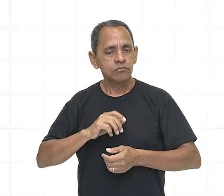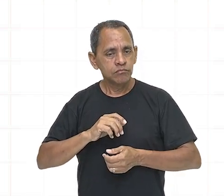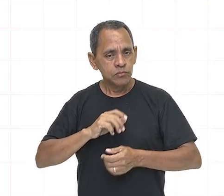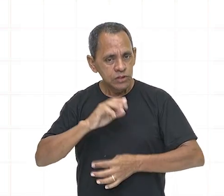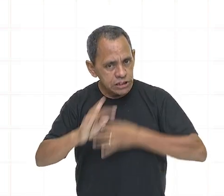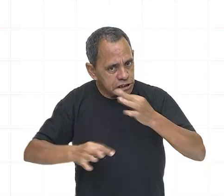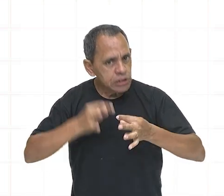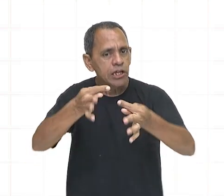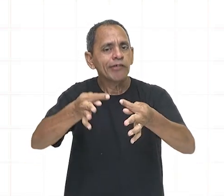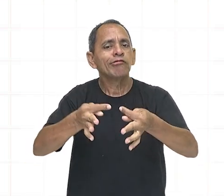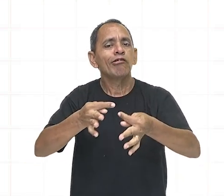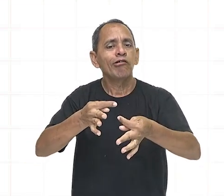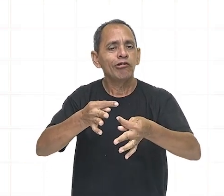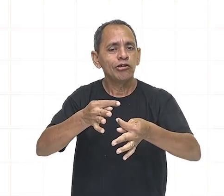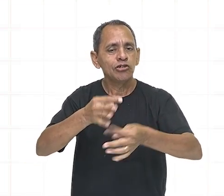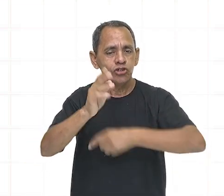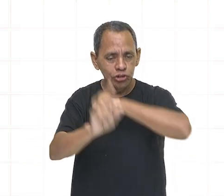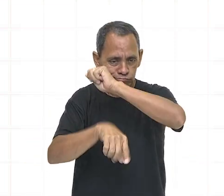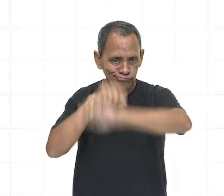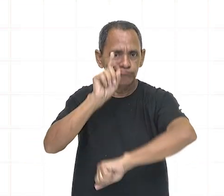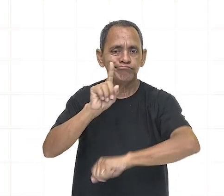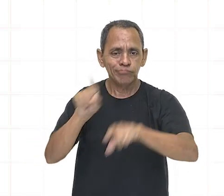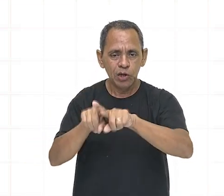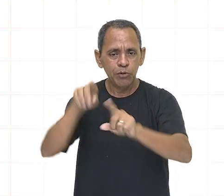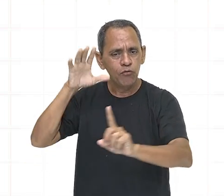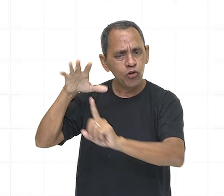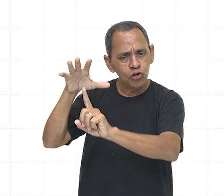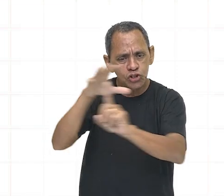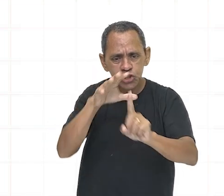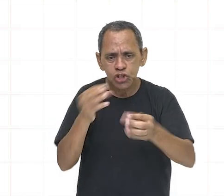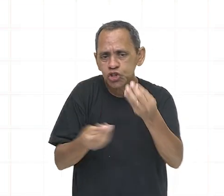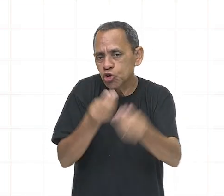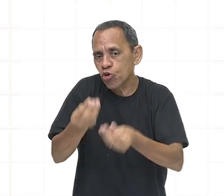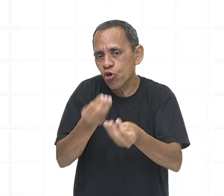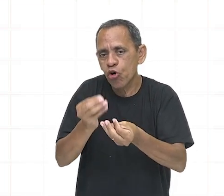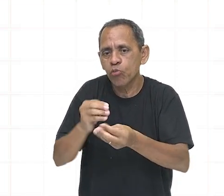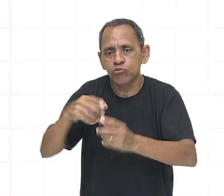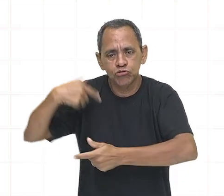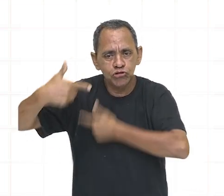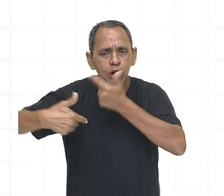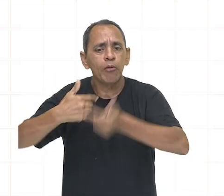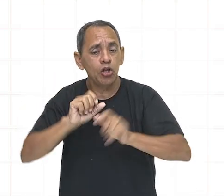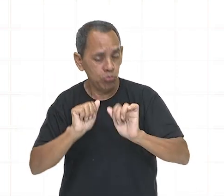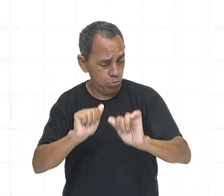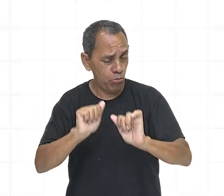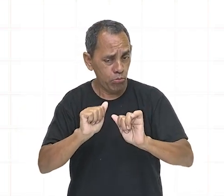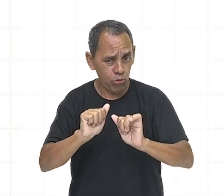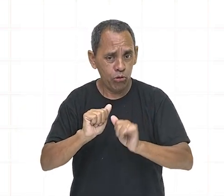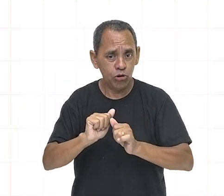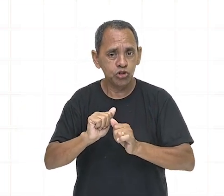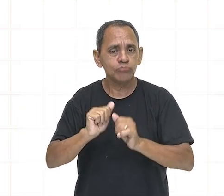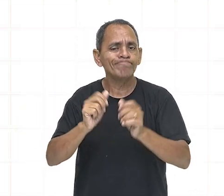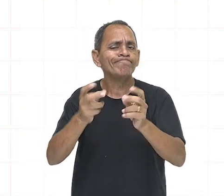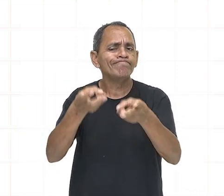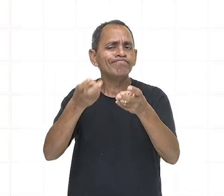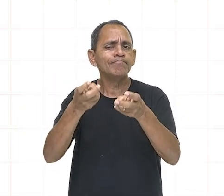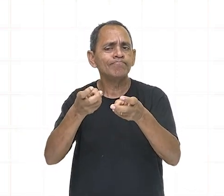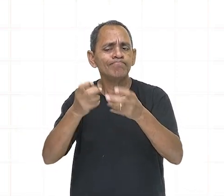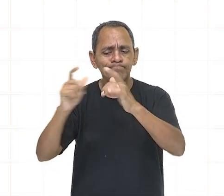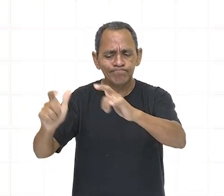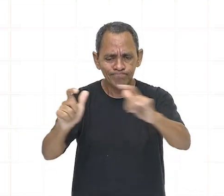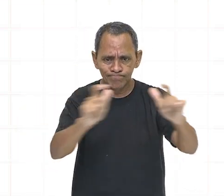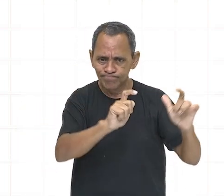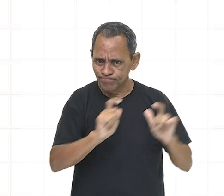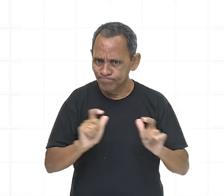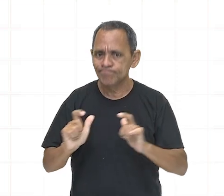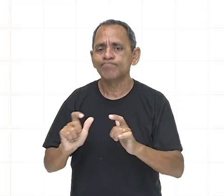elas influenciam profundamente o quê? A maneira de como o trabalho ele pode ser percebido naquele local